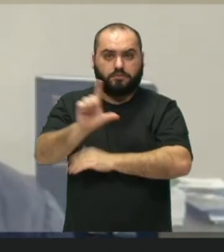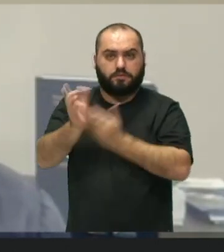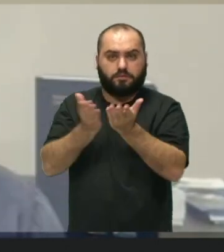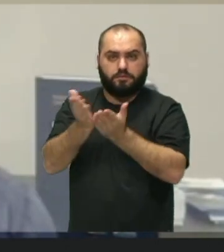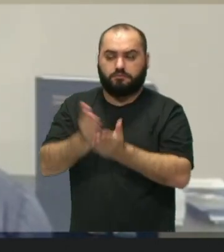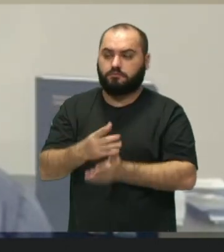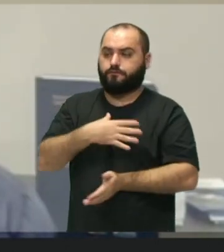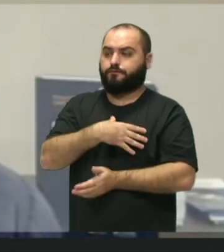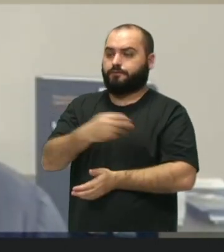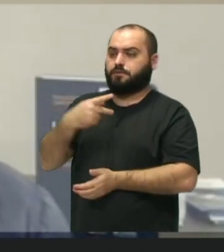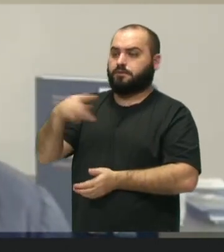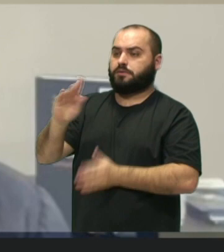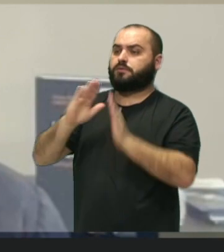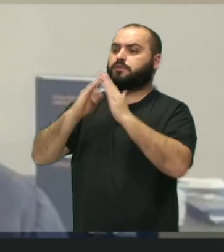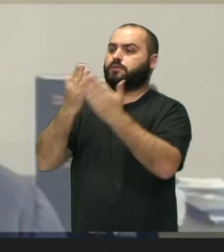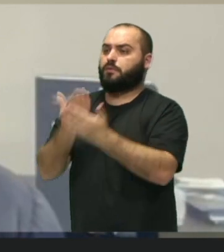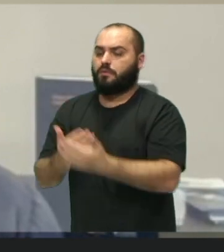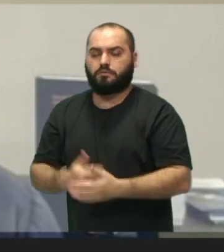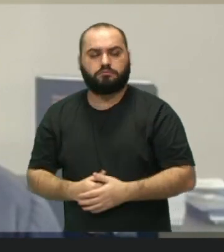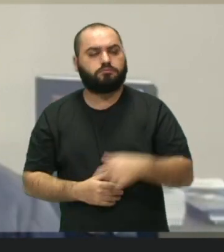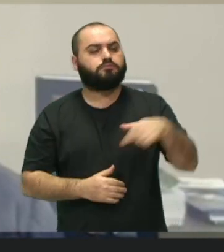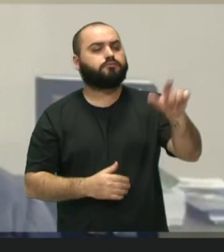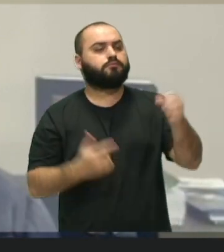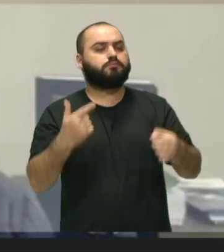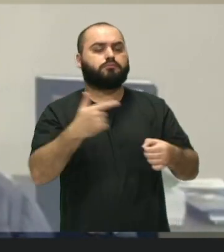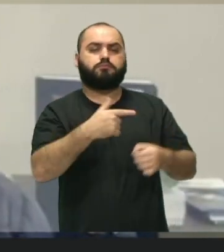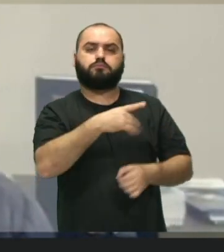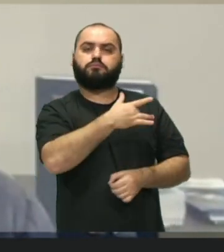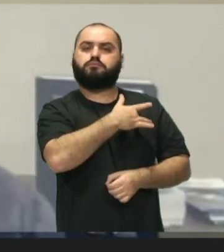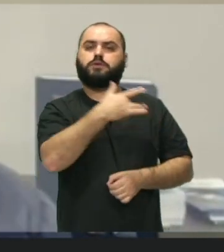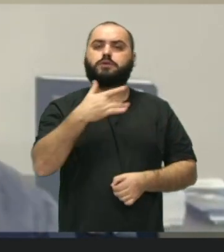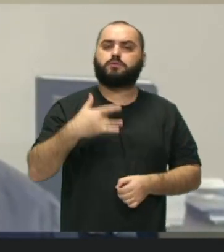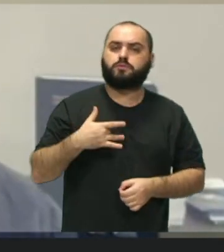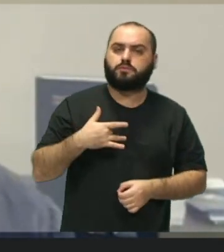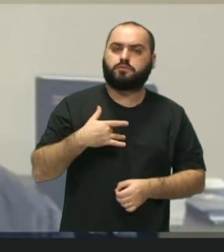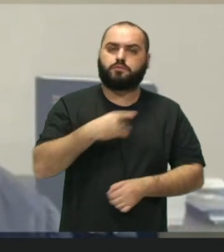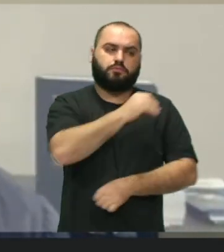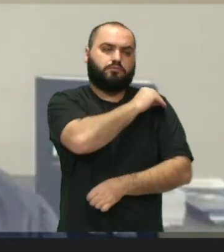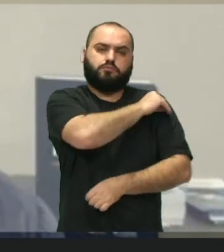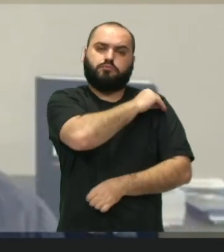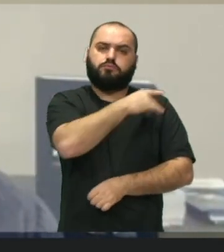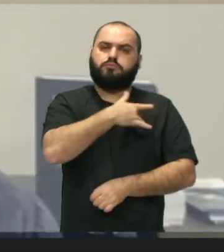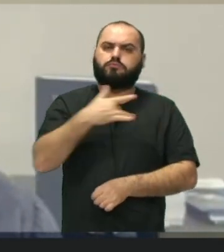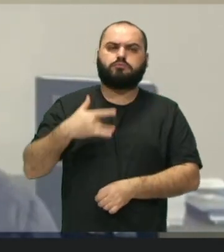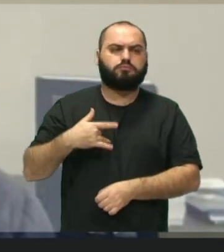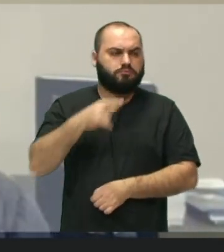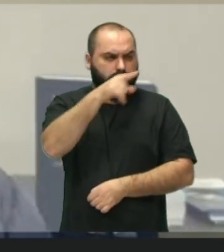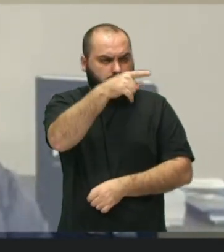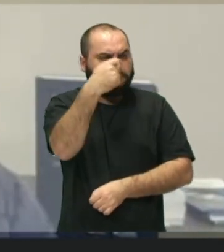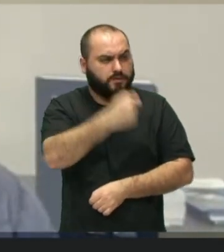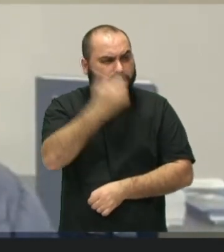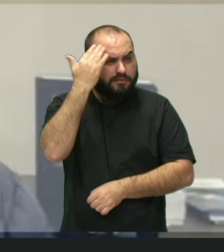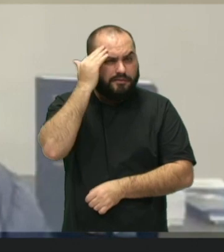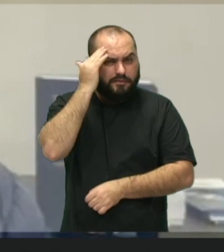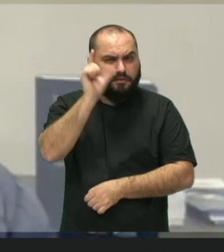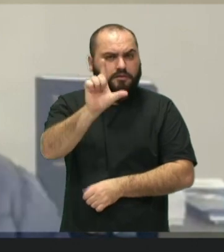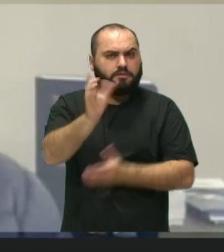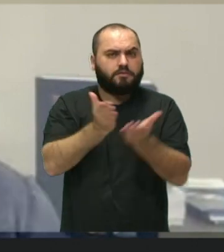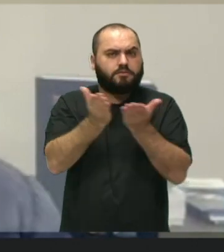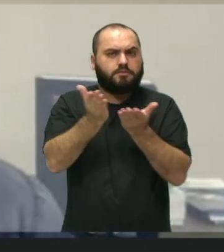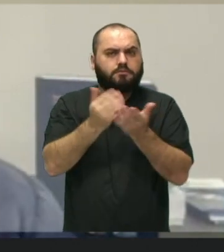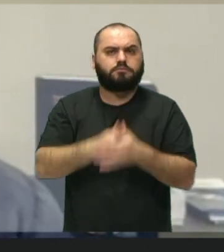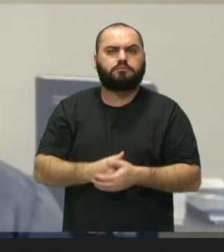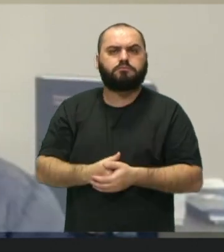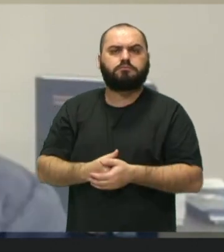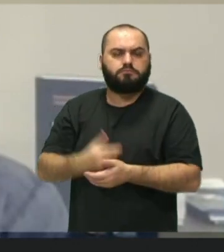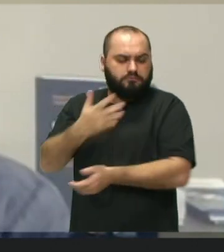vai na escola, quando você vai num posto de saúde, poxa, por que que você não pode entender de licitação pública? Como é que chegou aquela seringa ali? Como é